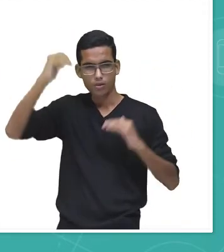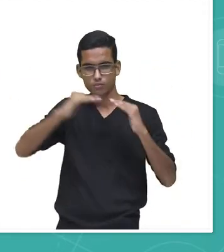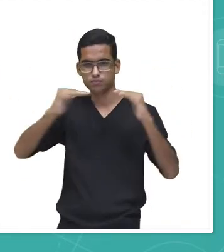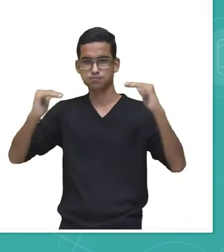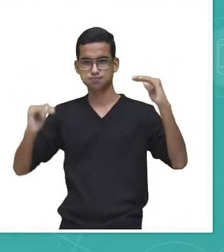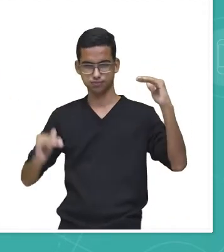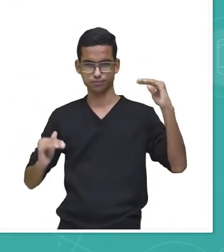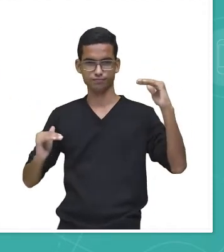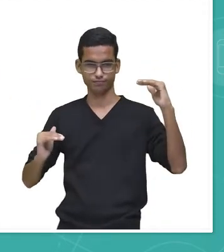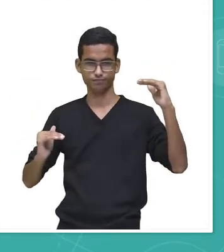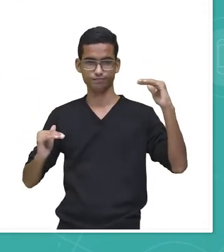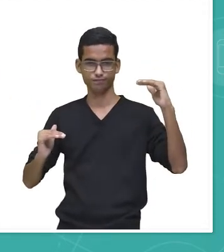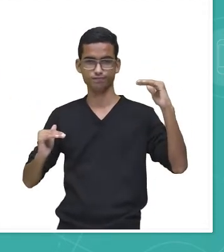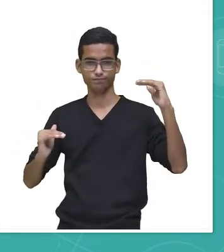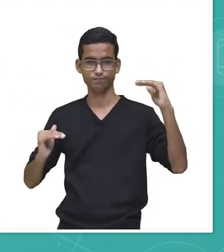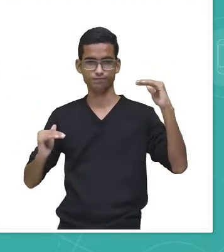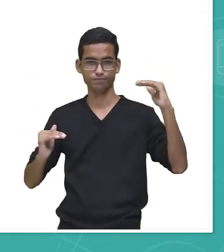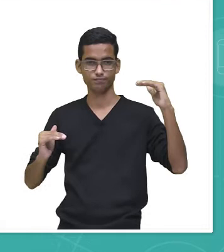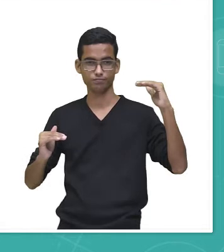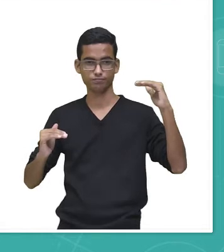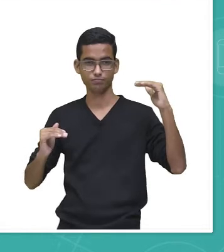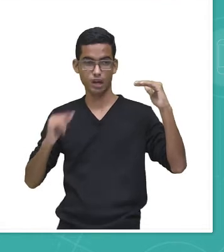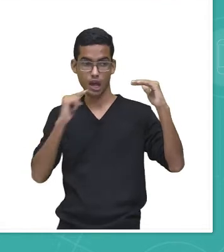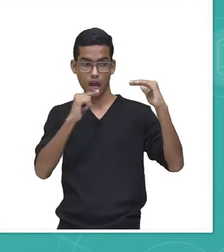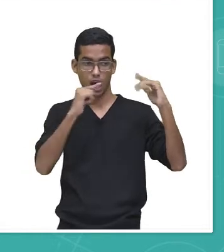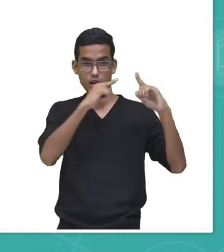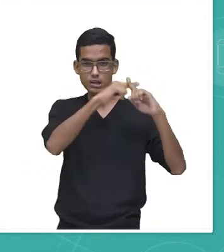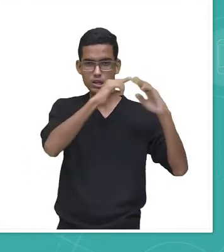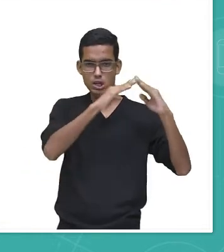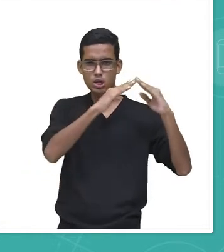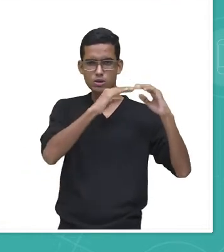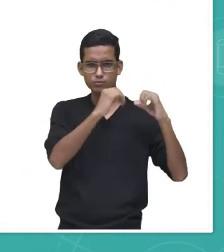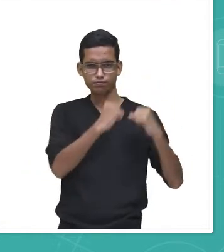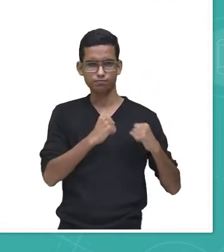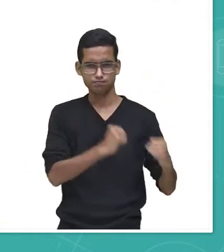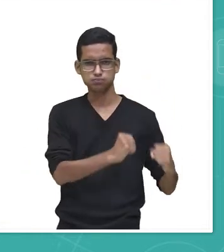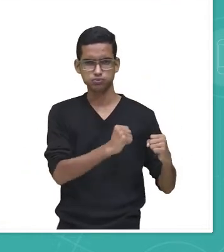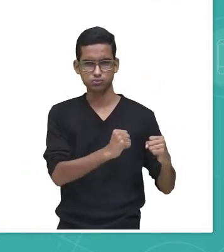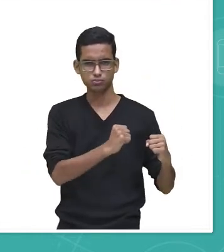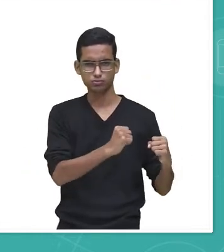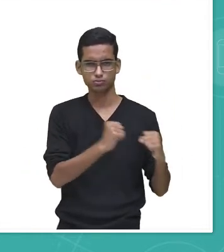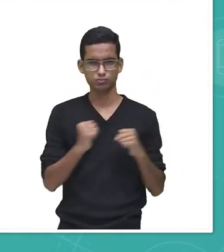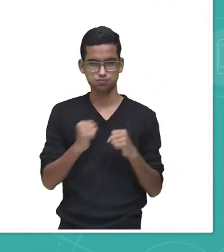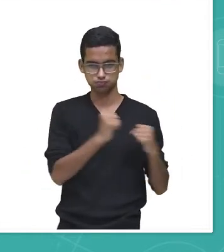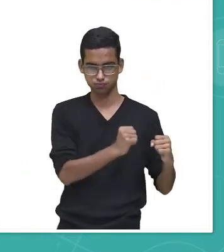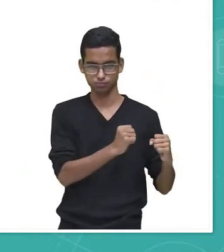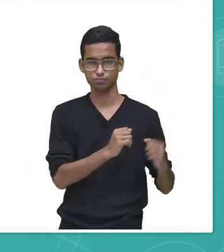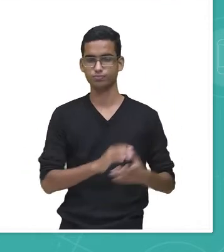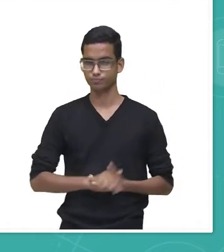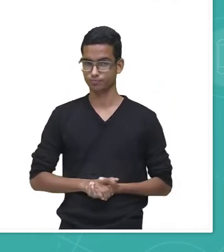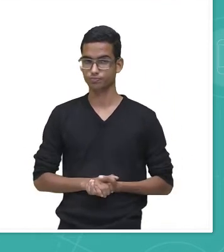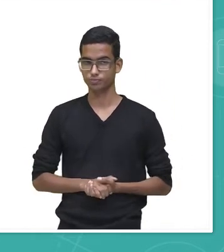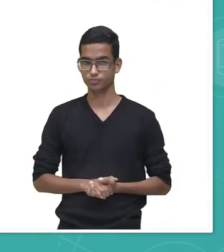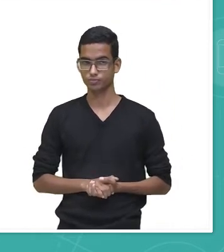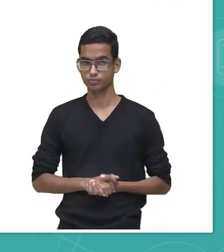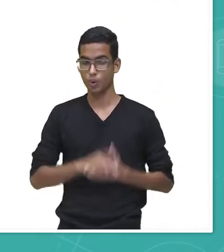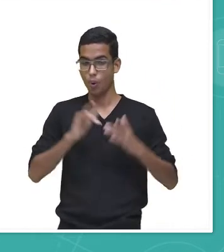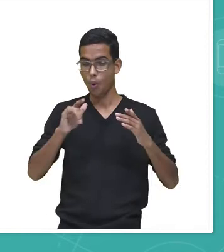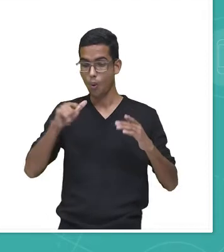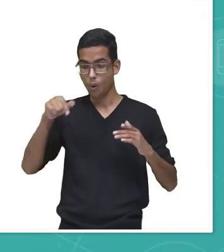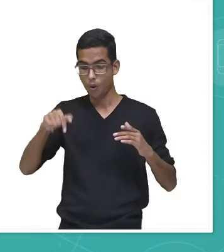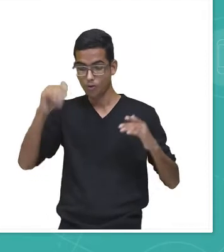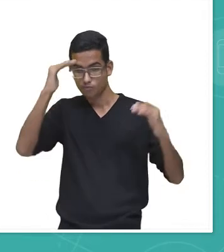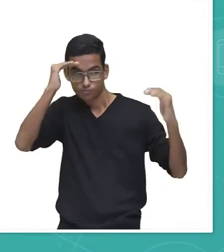mostrando a ideia de poder. Ou seja, o rei ele é obediente a essa pessoa, ele é obediente à figura